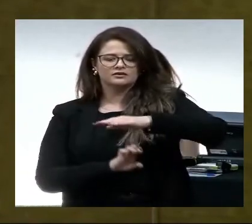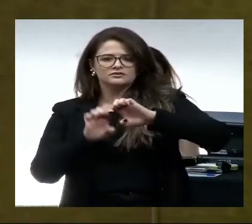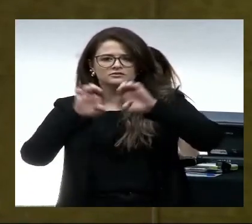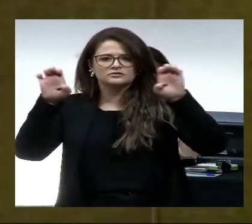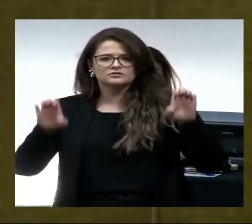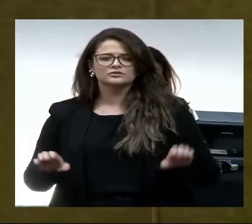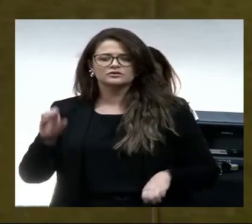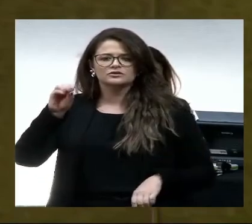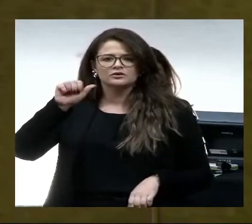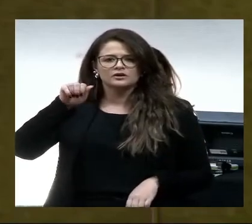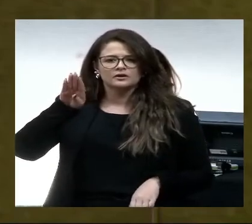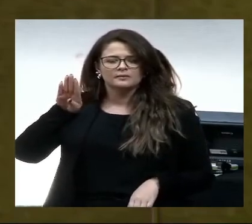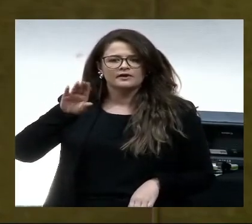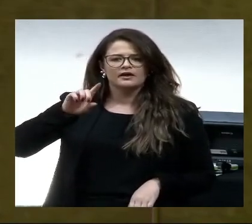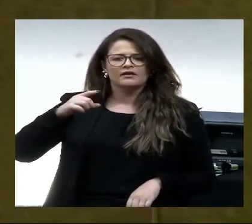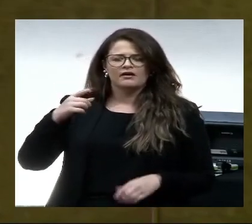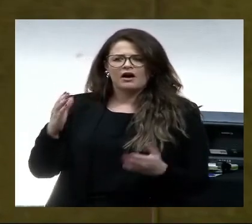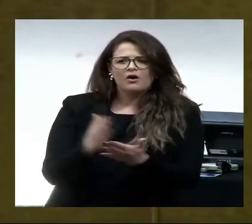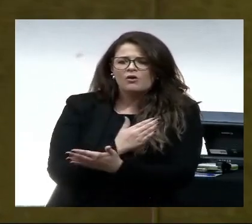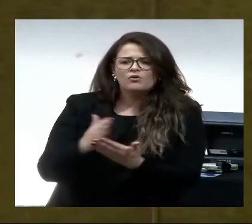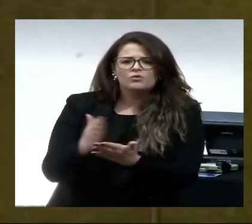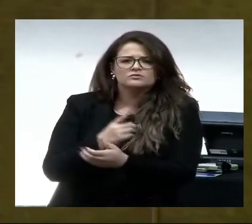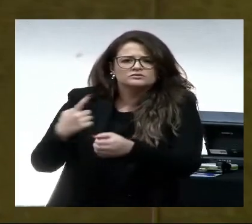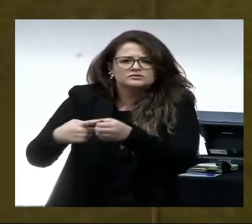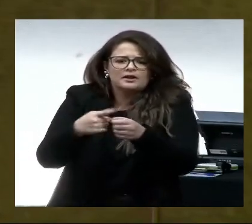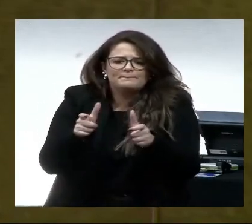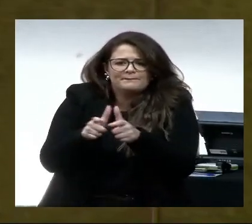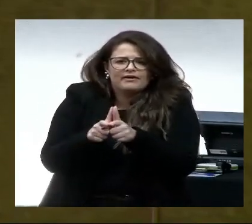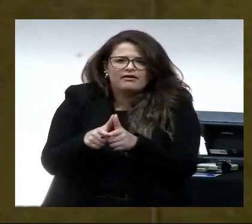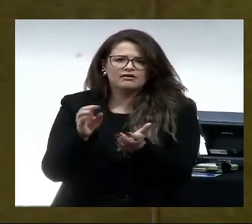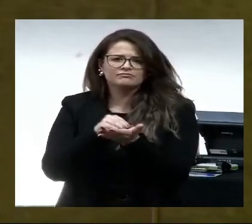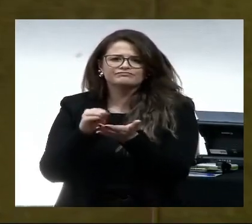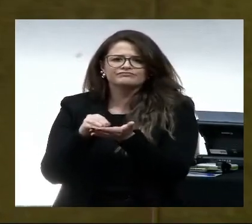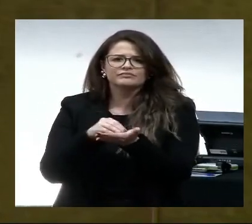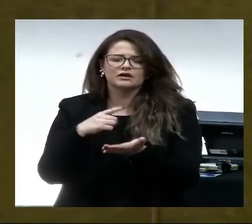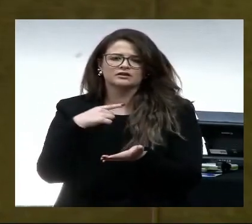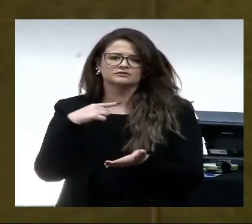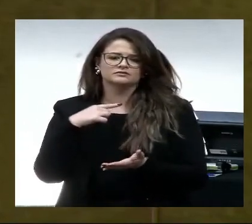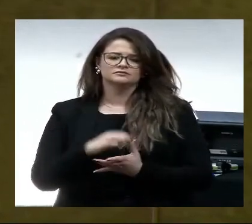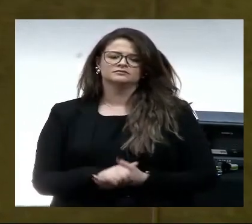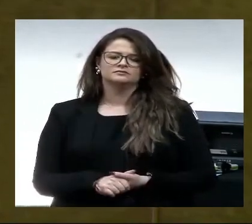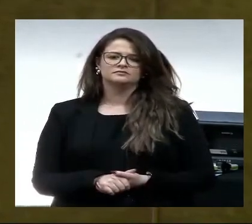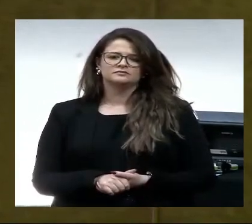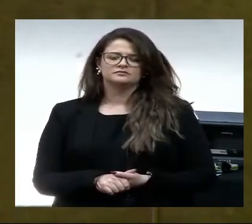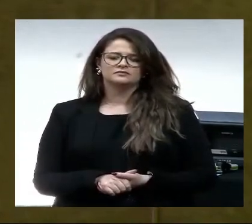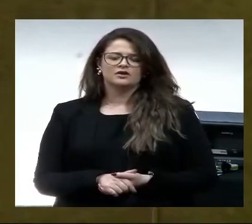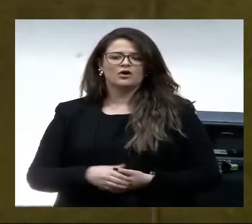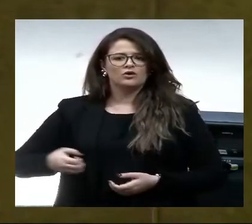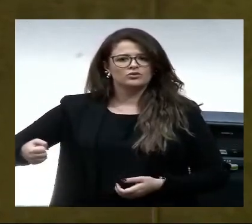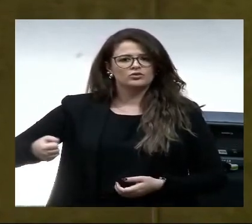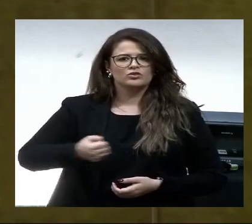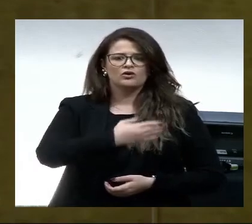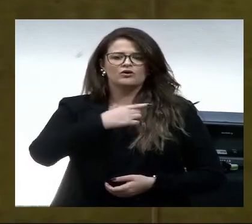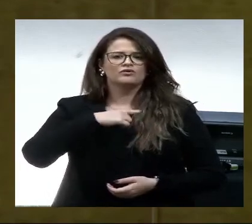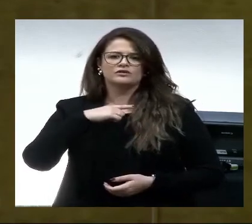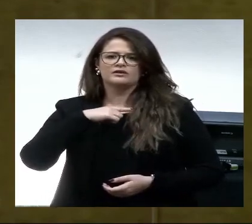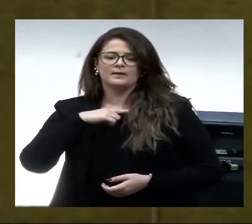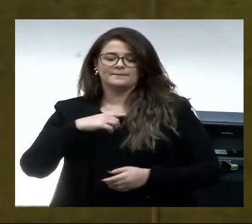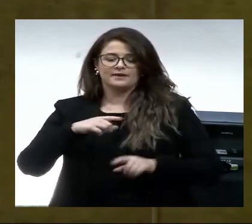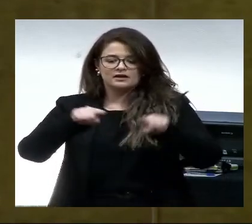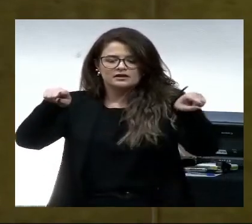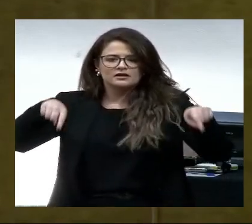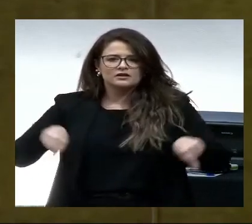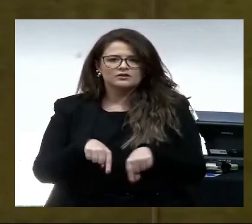para as regiões desassistidas. Inauguramos muitos coworkings